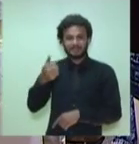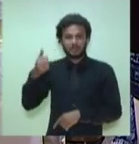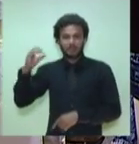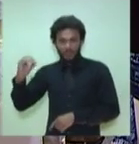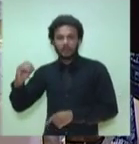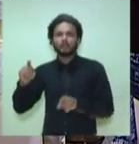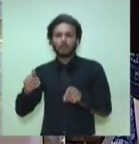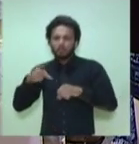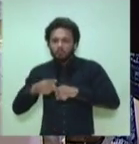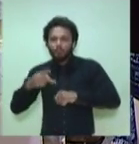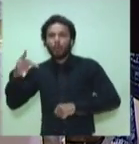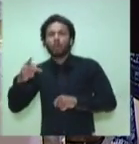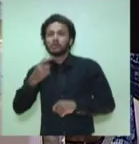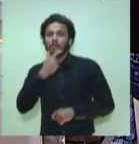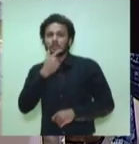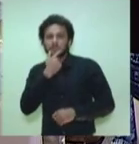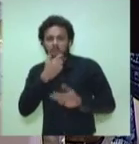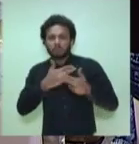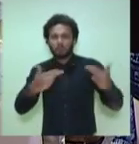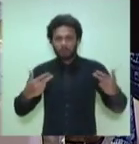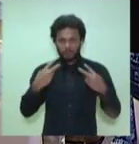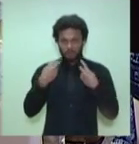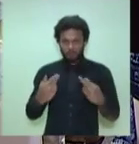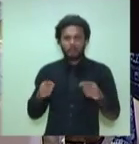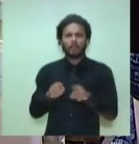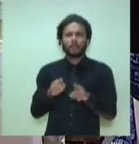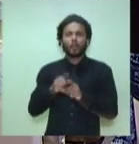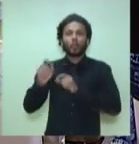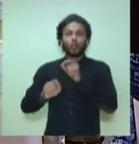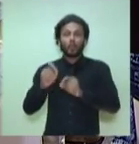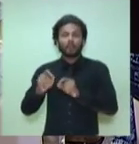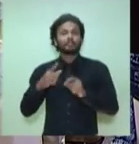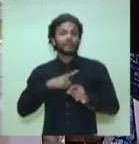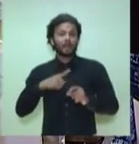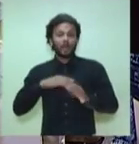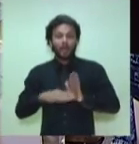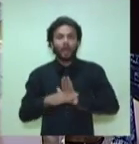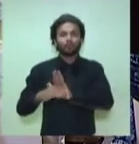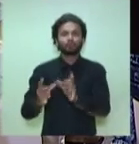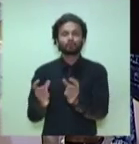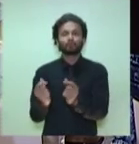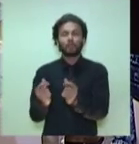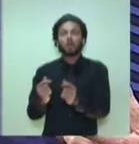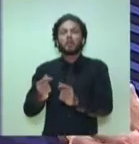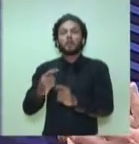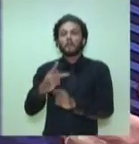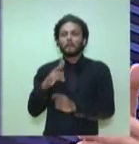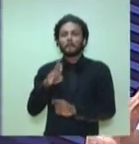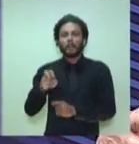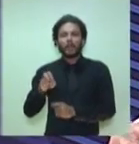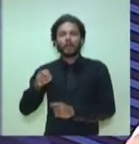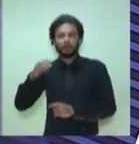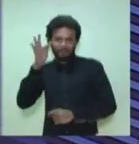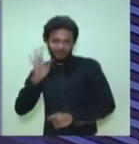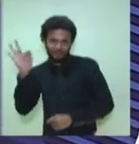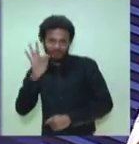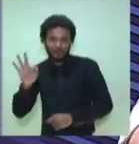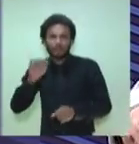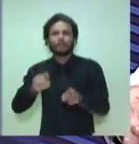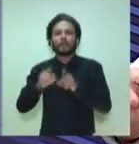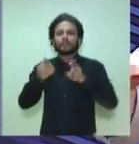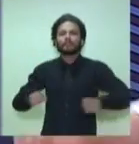pós-graduação e idiomas. E vamos sair com a bolsa pré-universidade, vamos sair com a bolsa informática, para nós fazermos